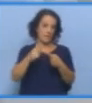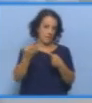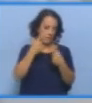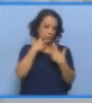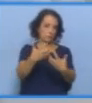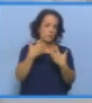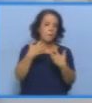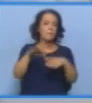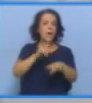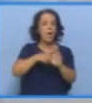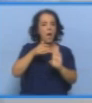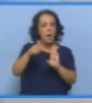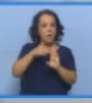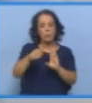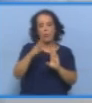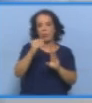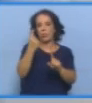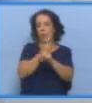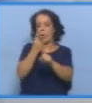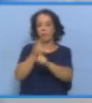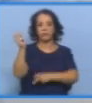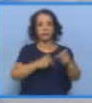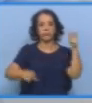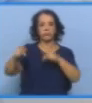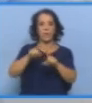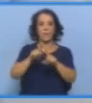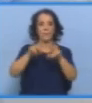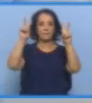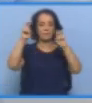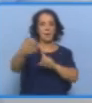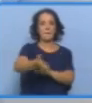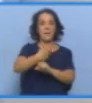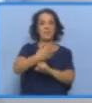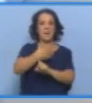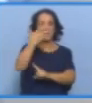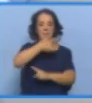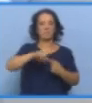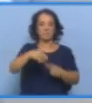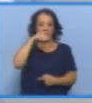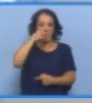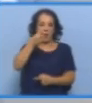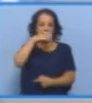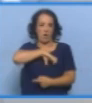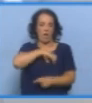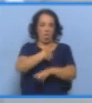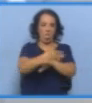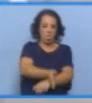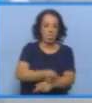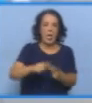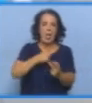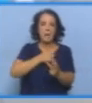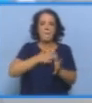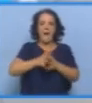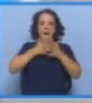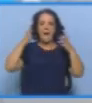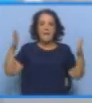por vários indicadores das chamadas bandeiras pretas, dos salários em atraso, do desmantelar das grandes empresas, dos